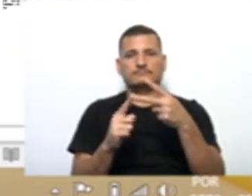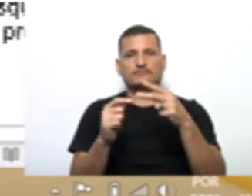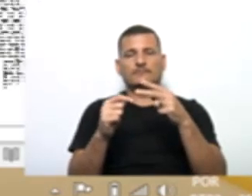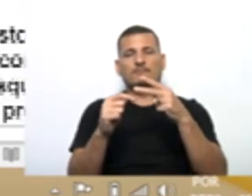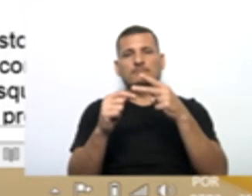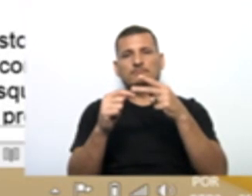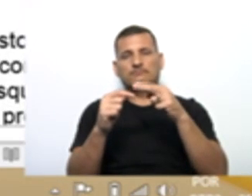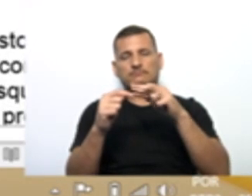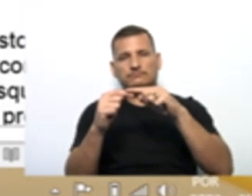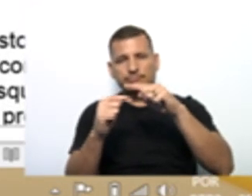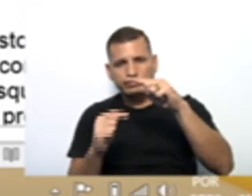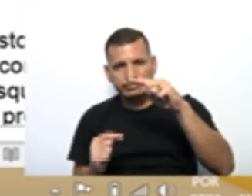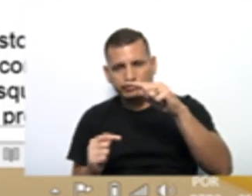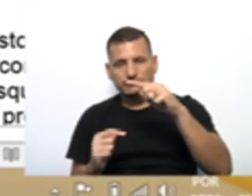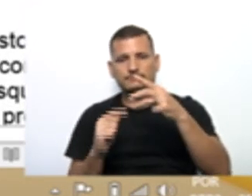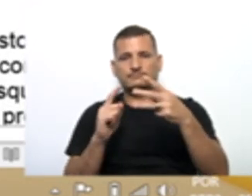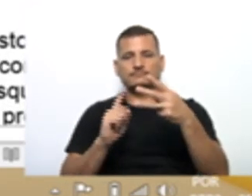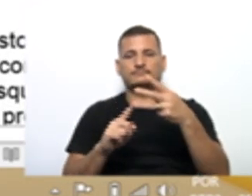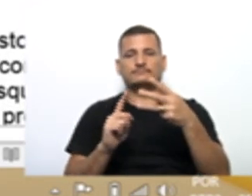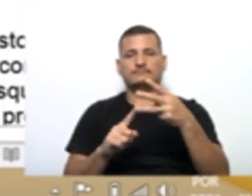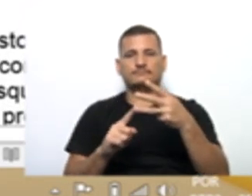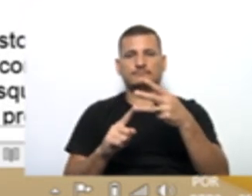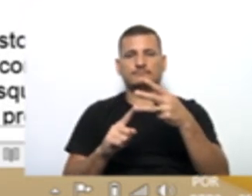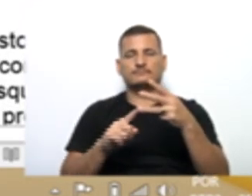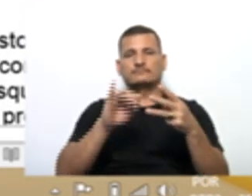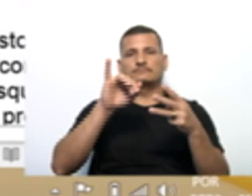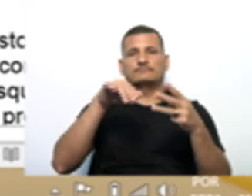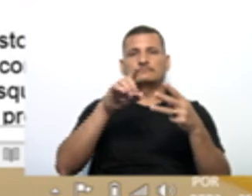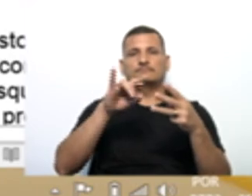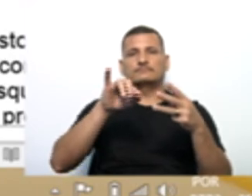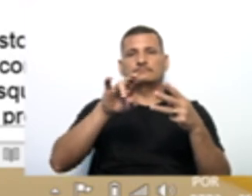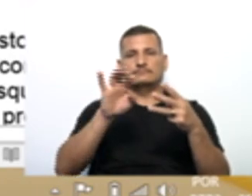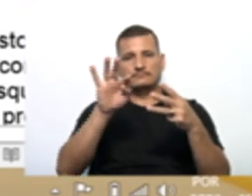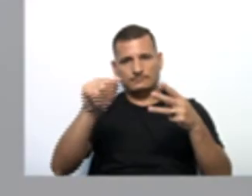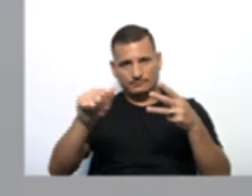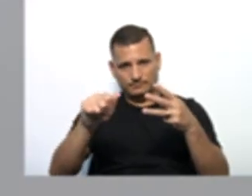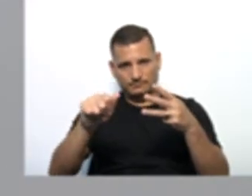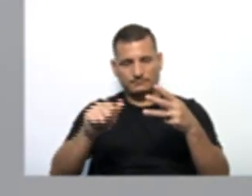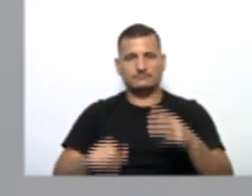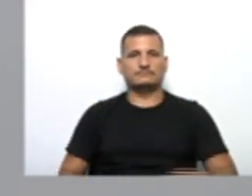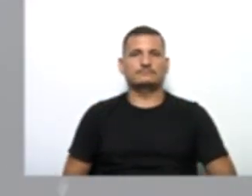longa, e uma citação indireta, tá bom?